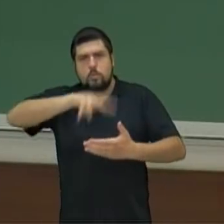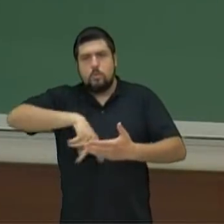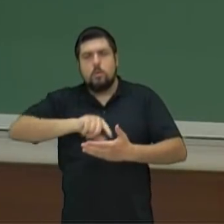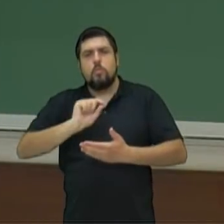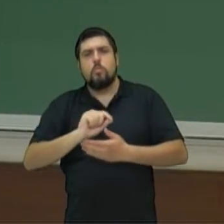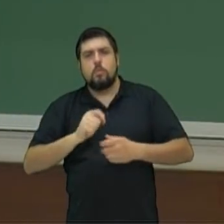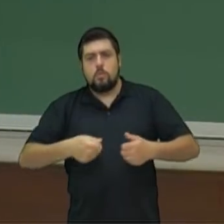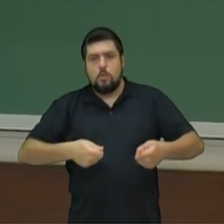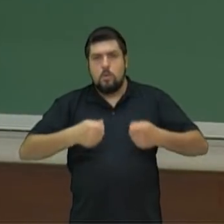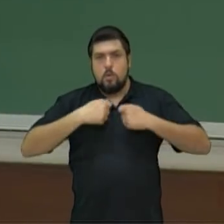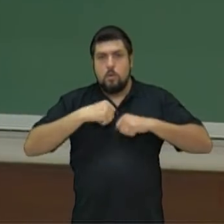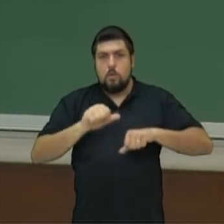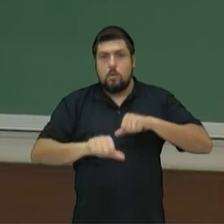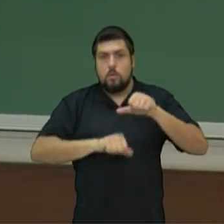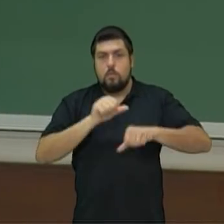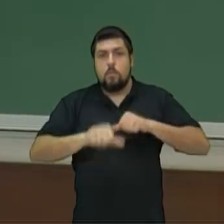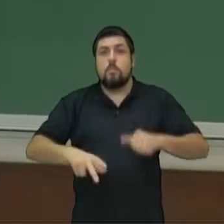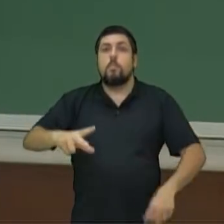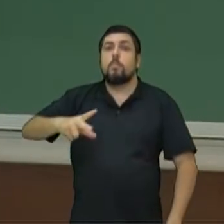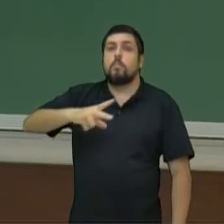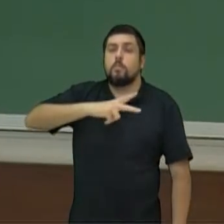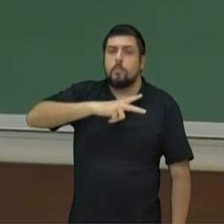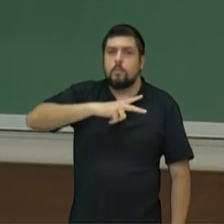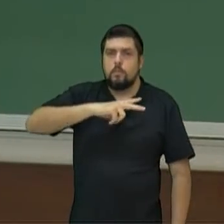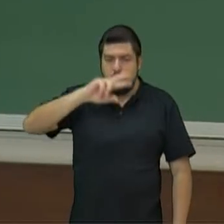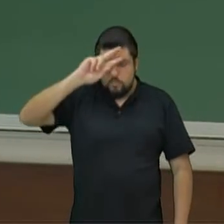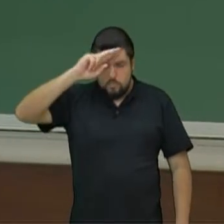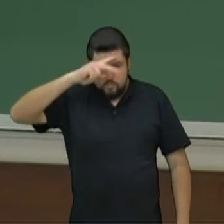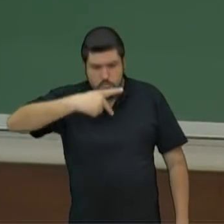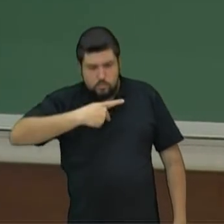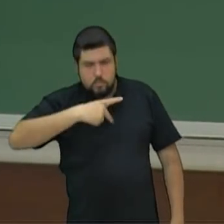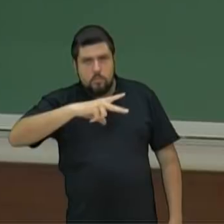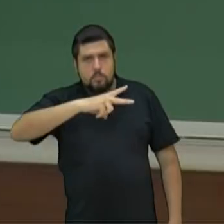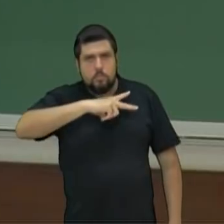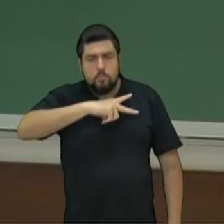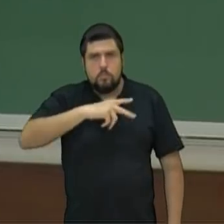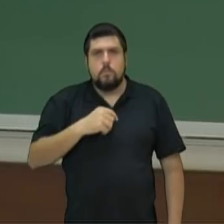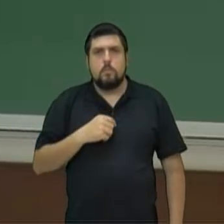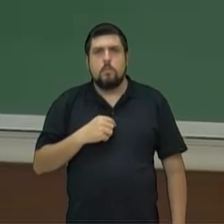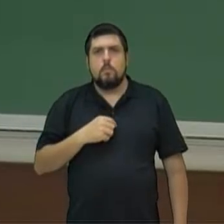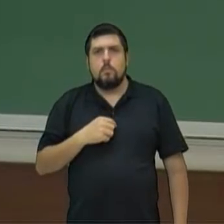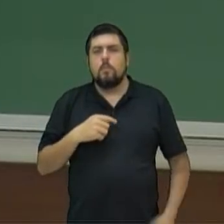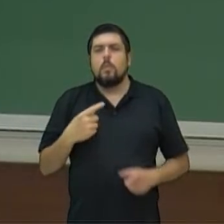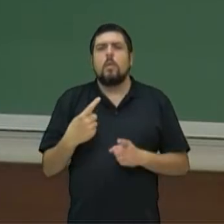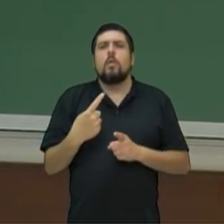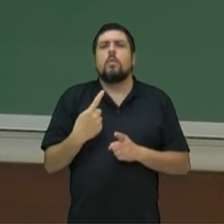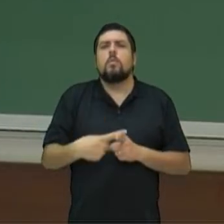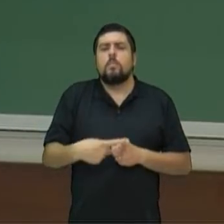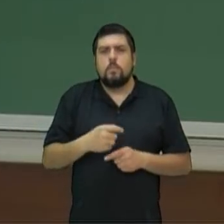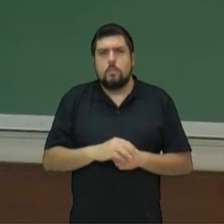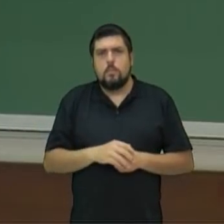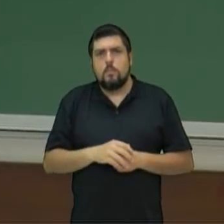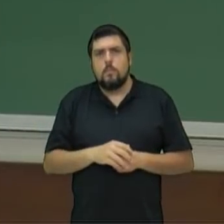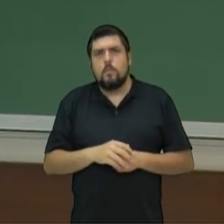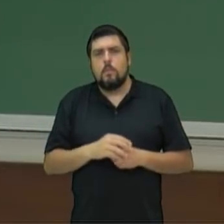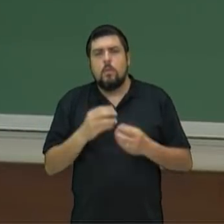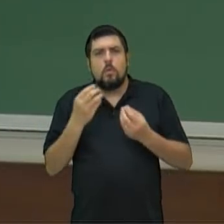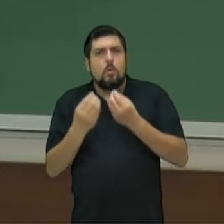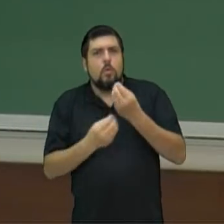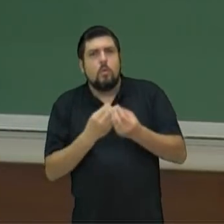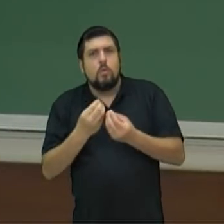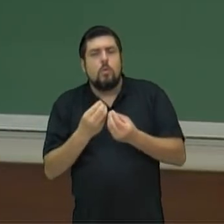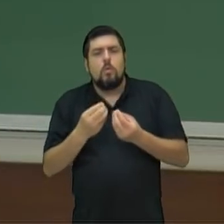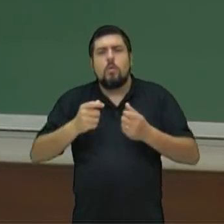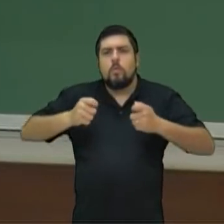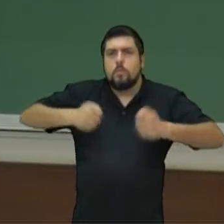uma transformação individual. Ele fala pessoal. Por quê? Você dispara,